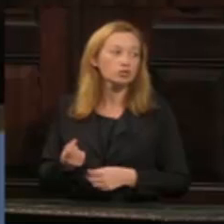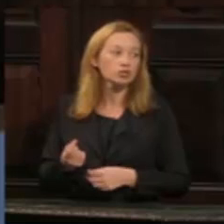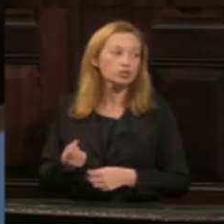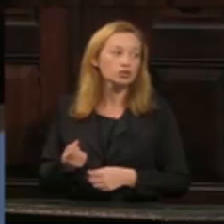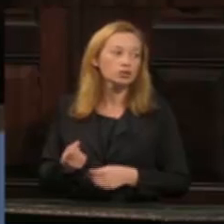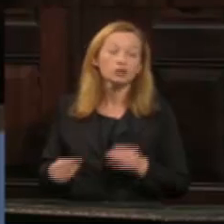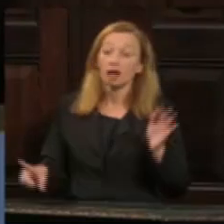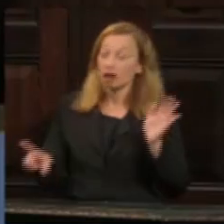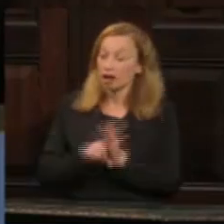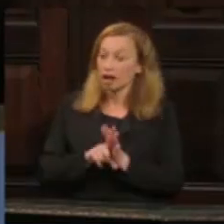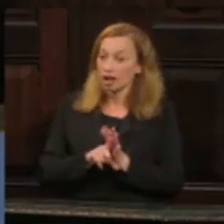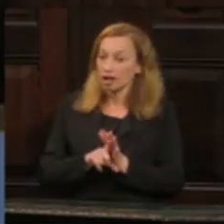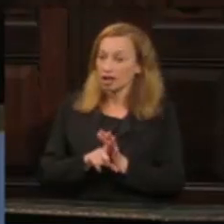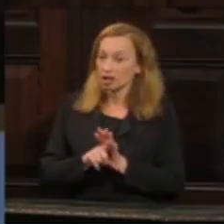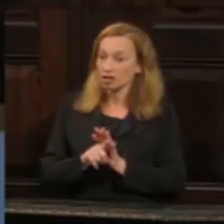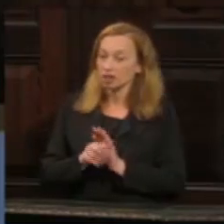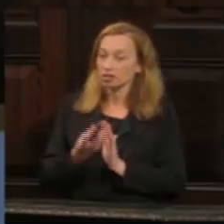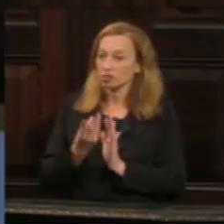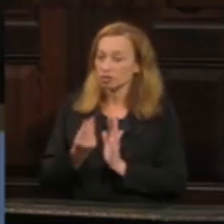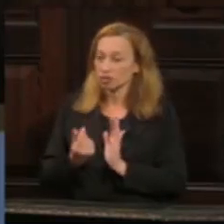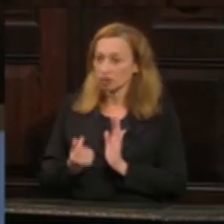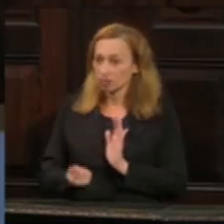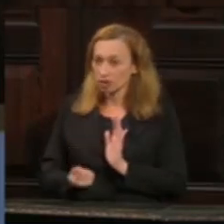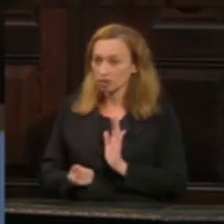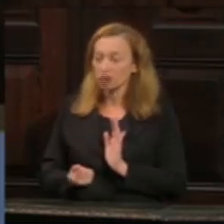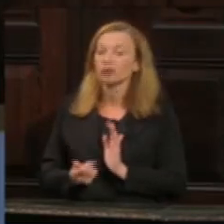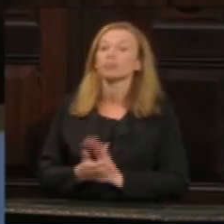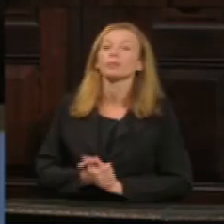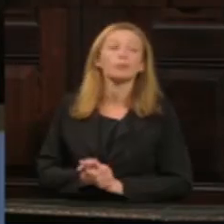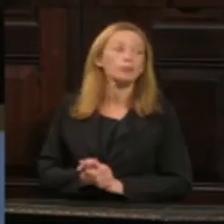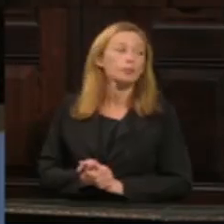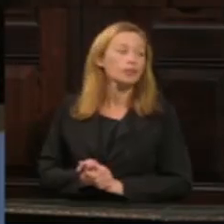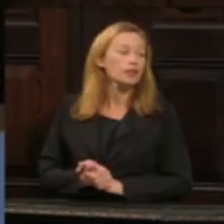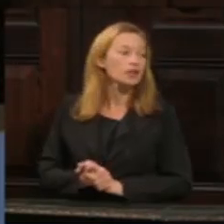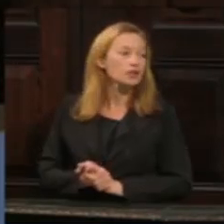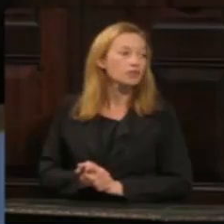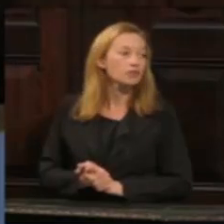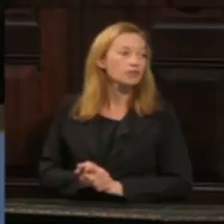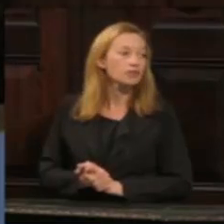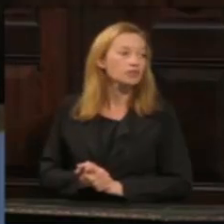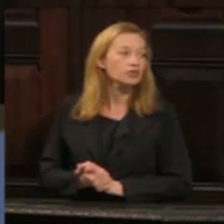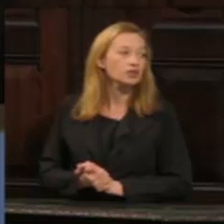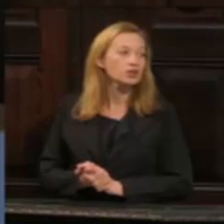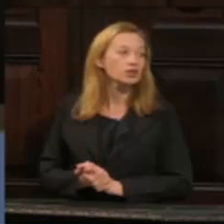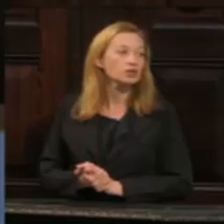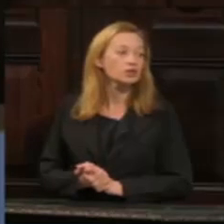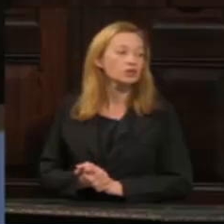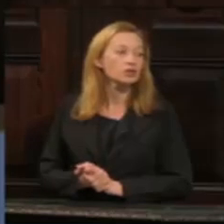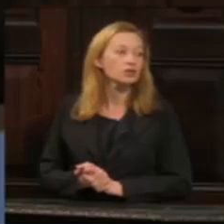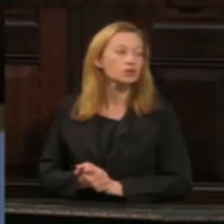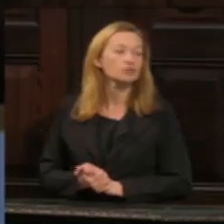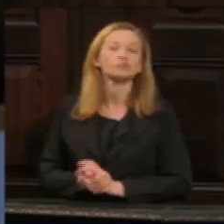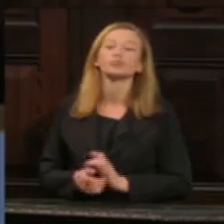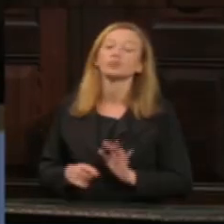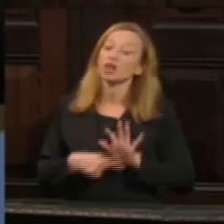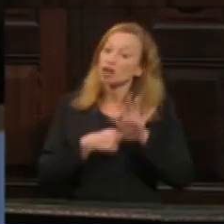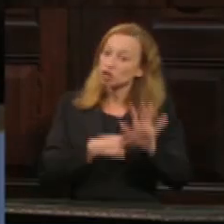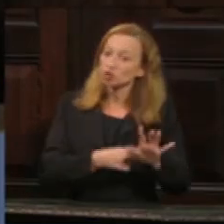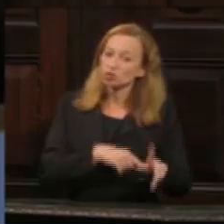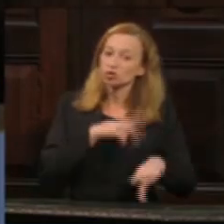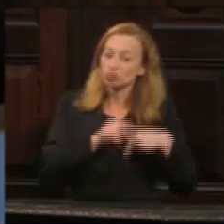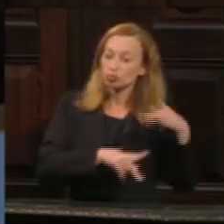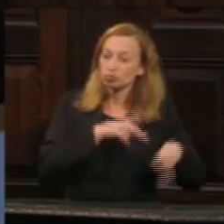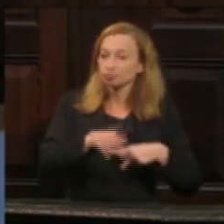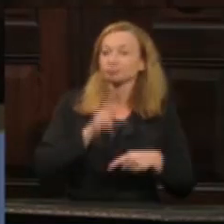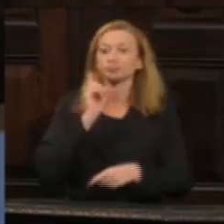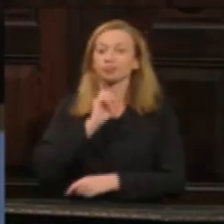lei orçamentária. Legislar com independência, em benefício da população